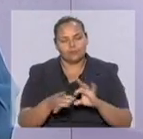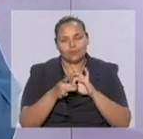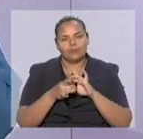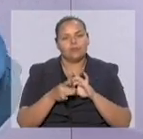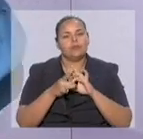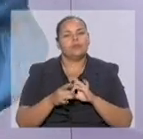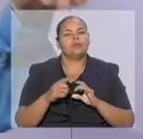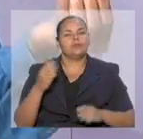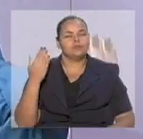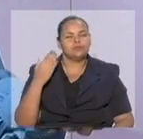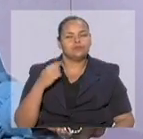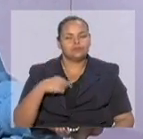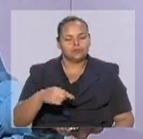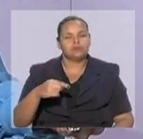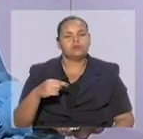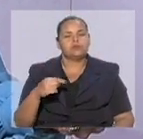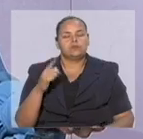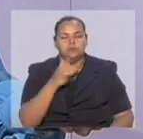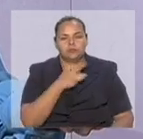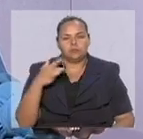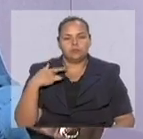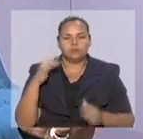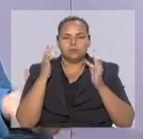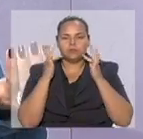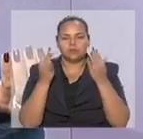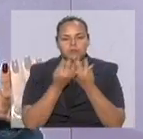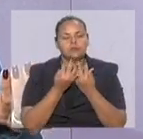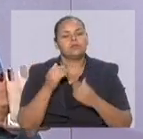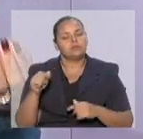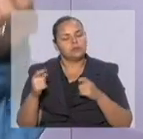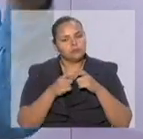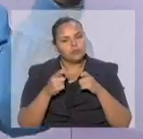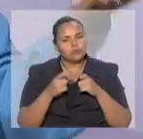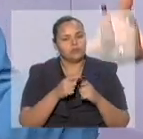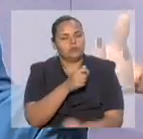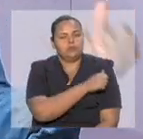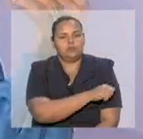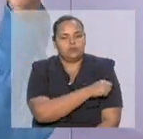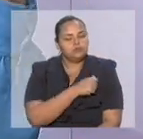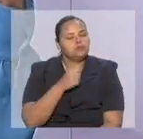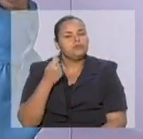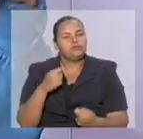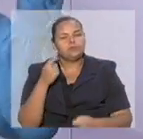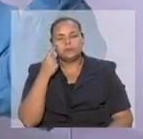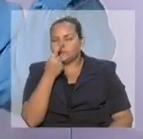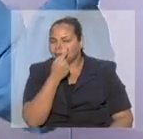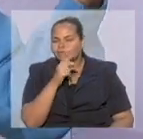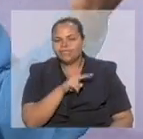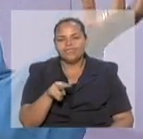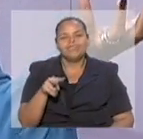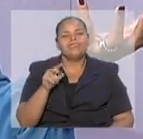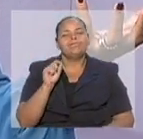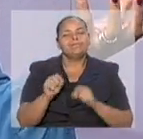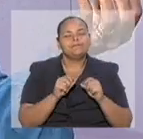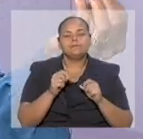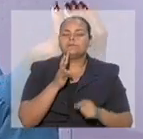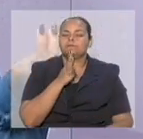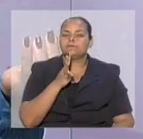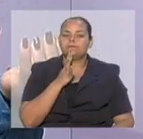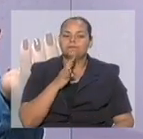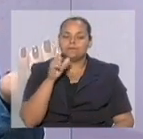tem que começar lá no programa de saúde da família, onde o médico, o enfermeiro tem que ter o olhar